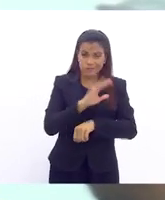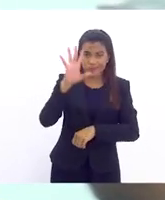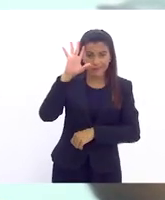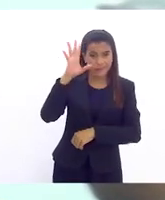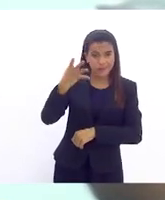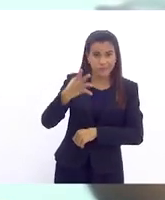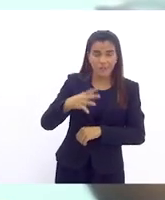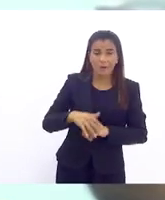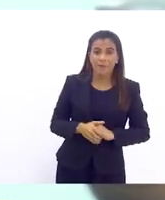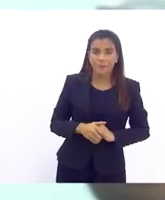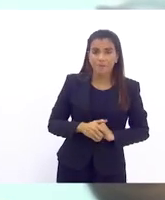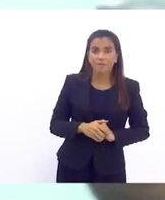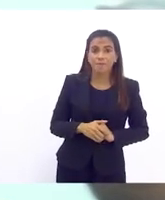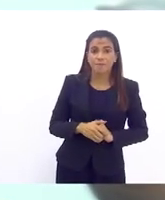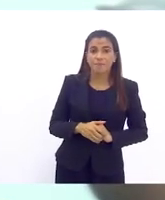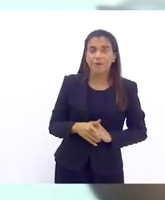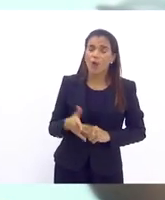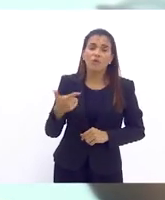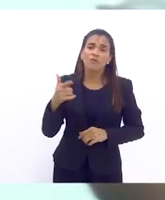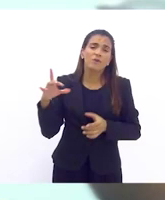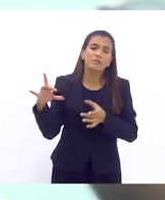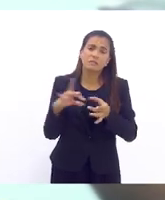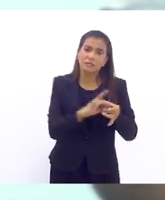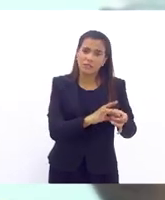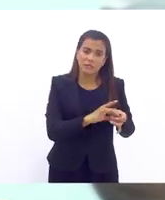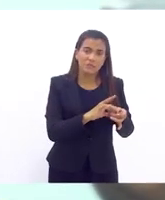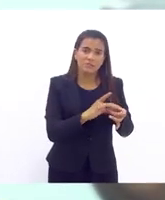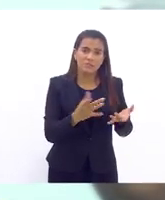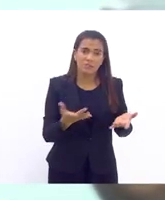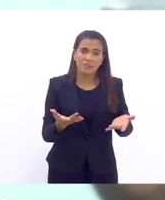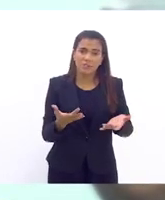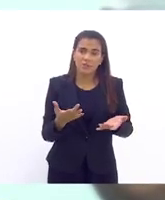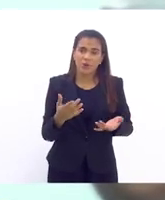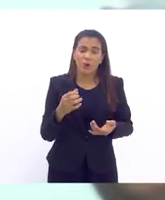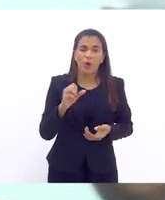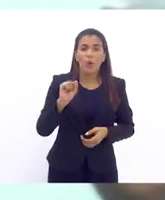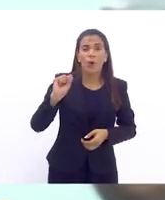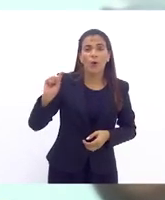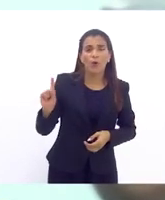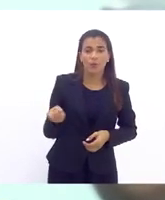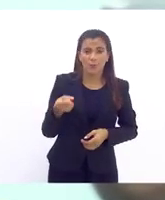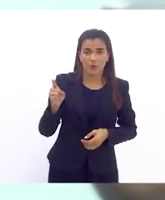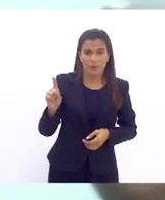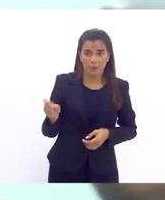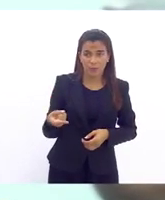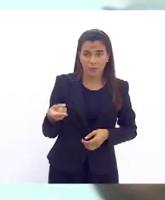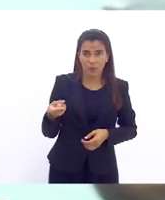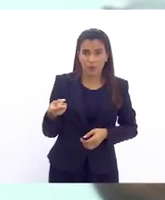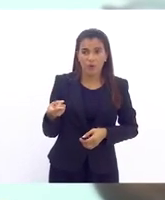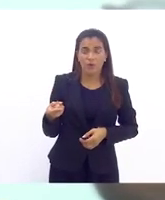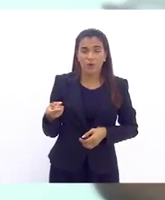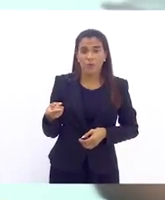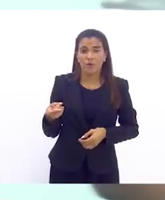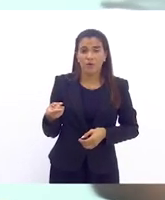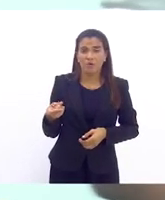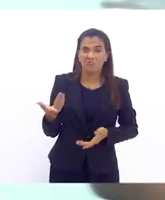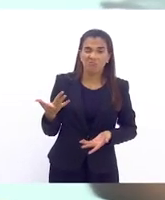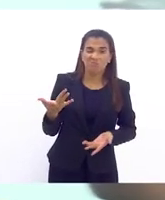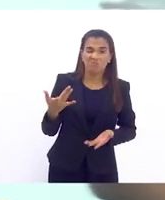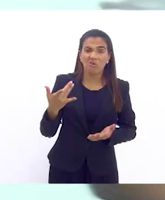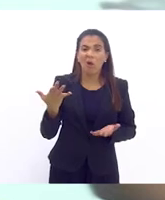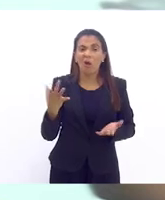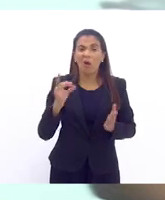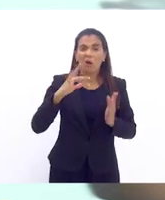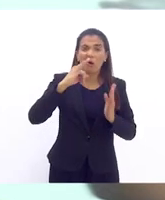de recuperação faz sentido vamos ganhar e oito dias quanto é que tá o ano só com receita